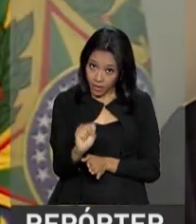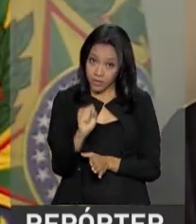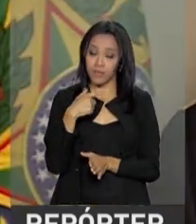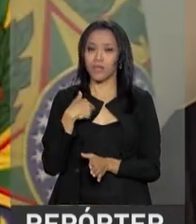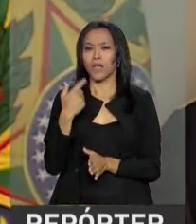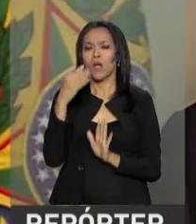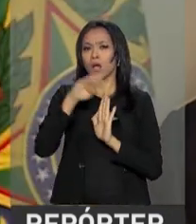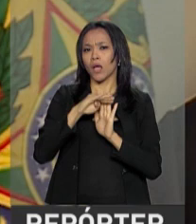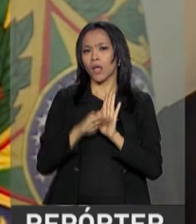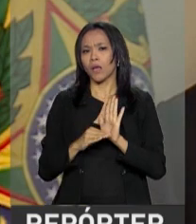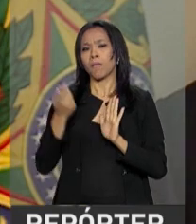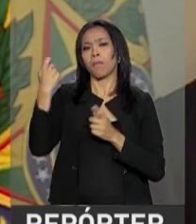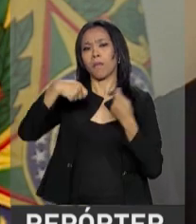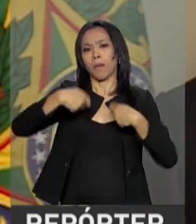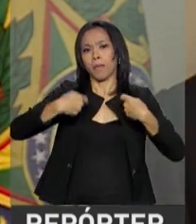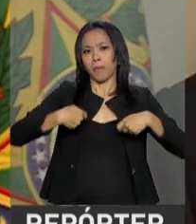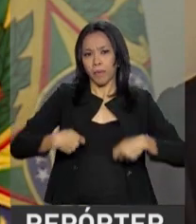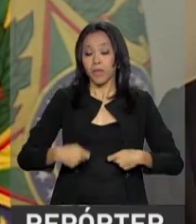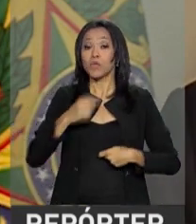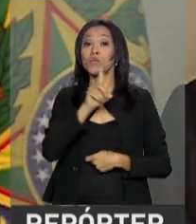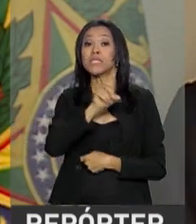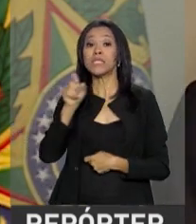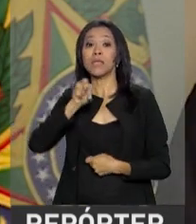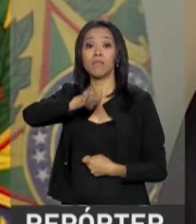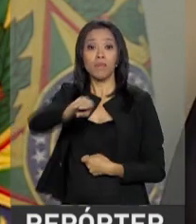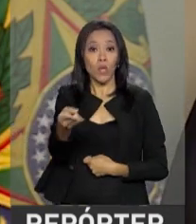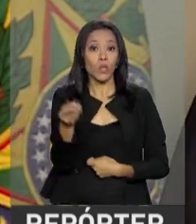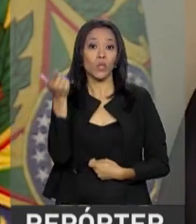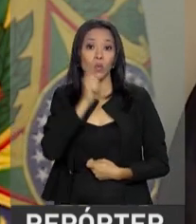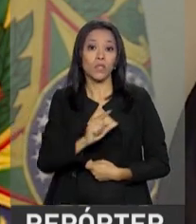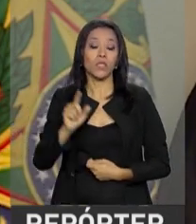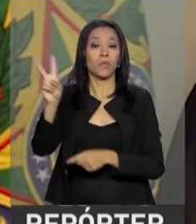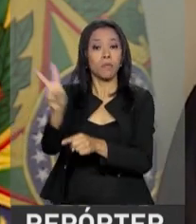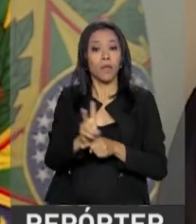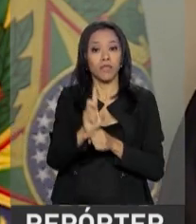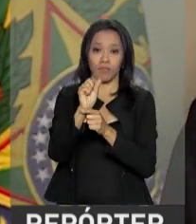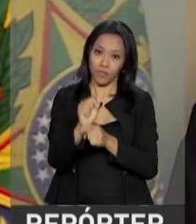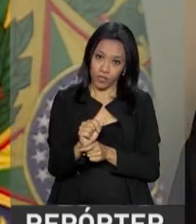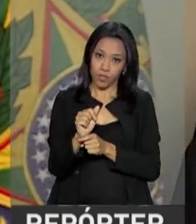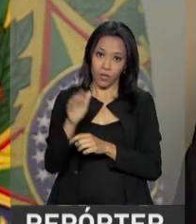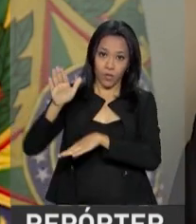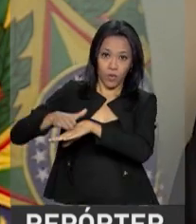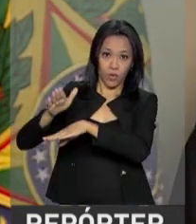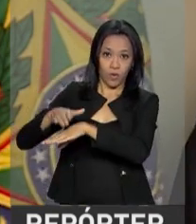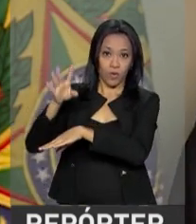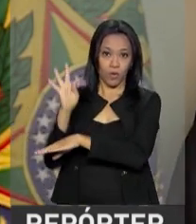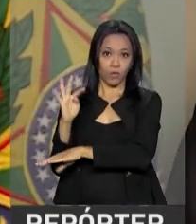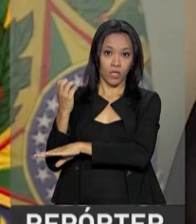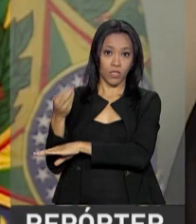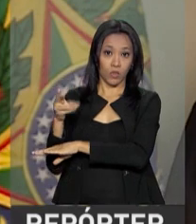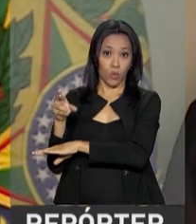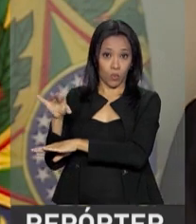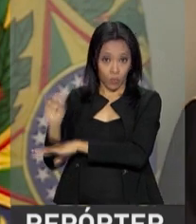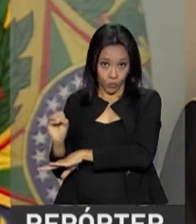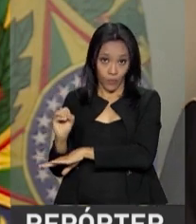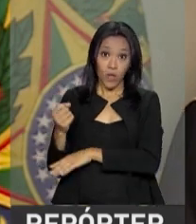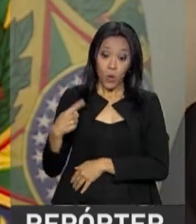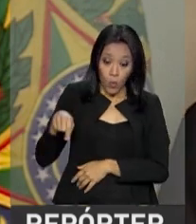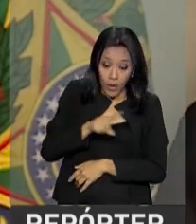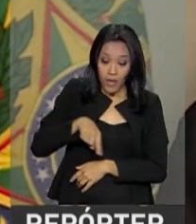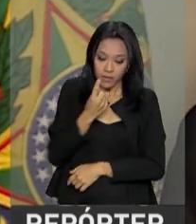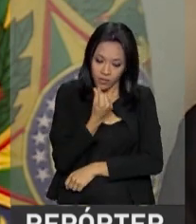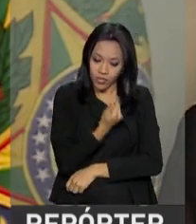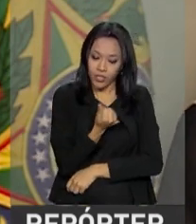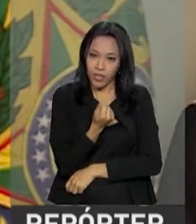dos 100 bilhões obtidos pelo banco empréstimos com o tesouro com esses recursos o governo fecha as contas